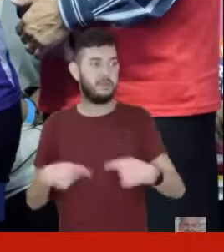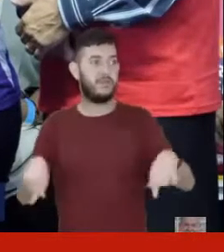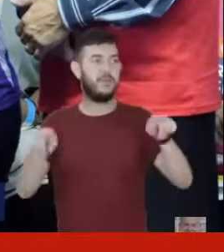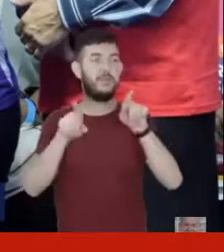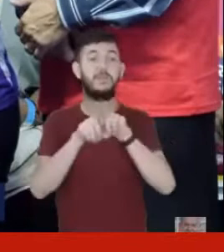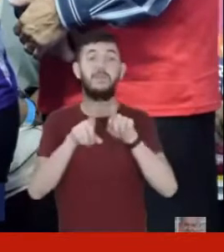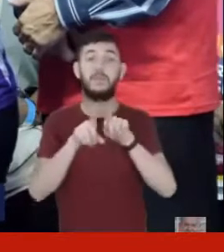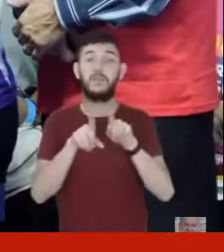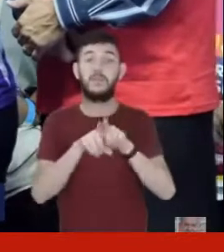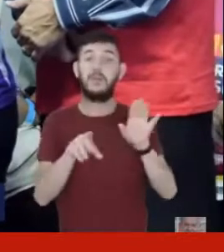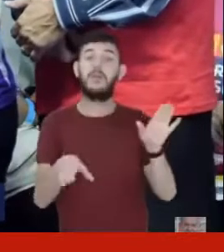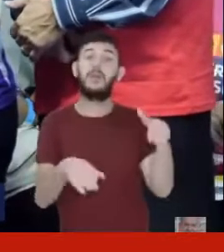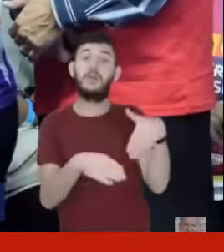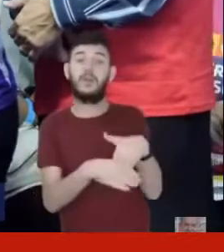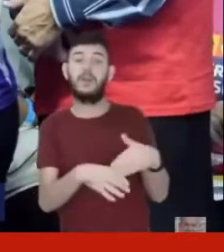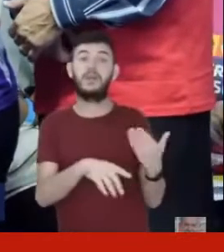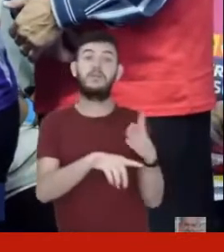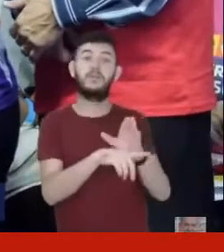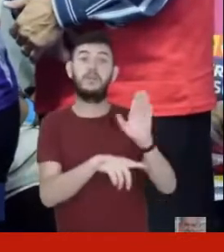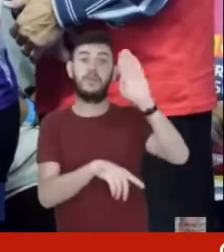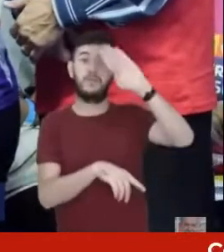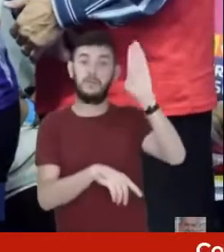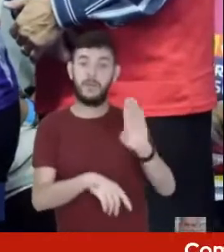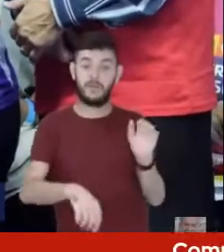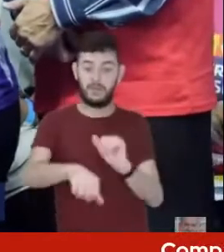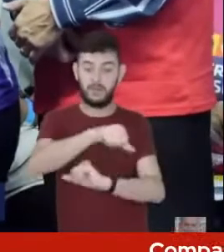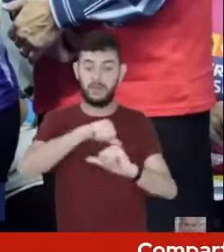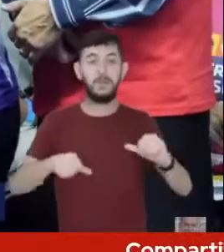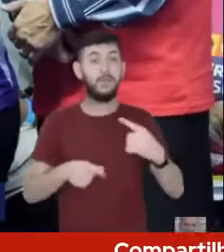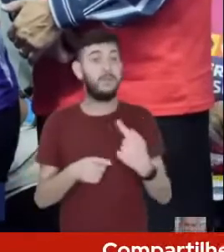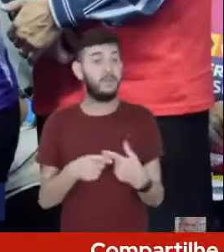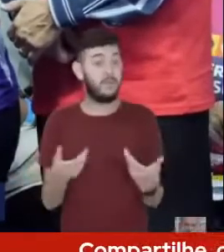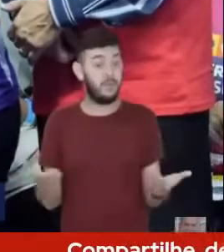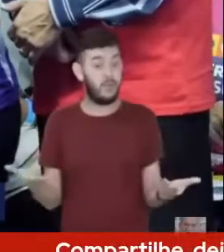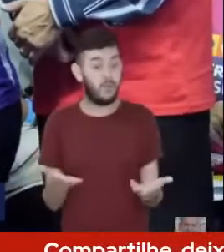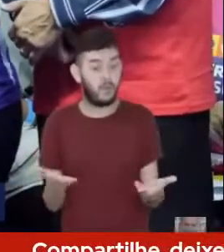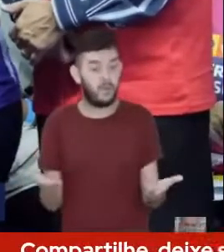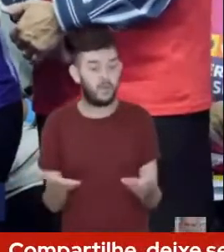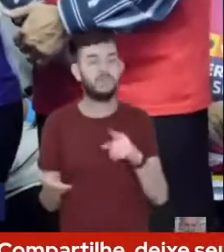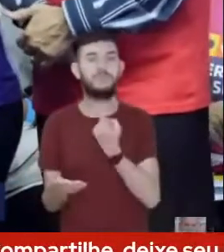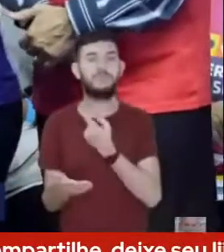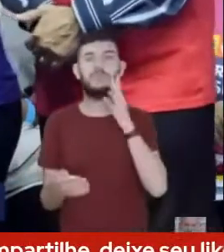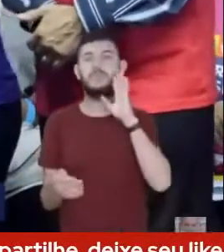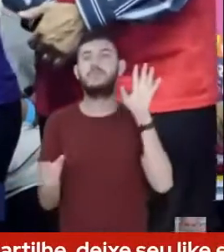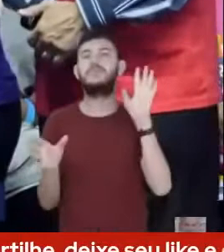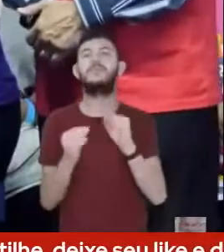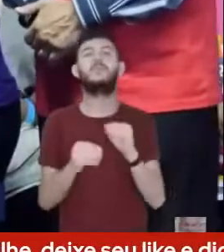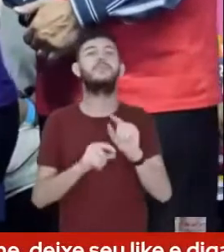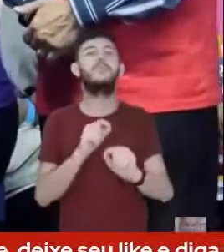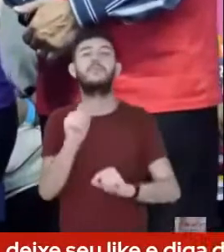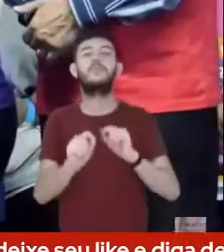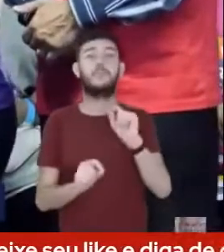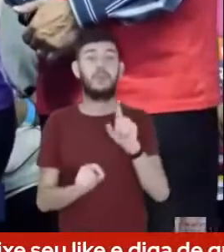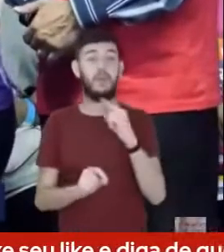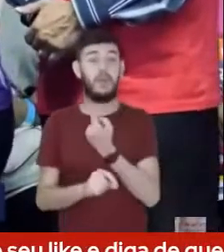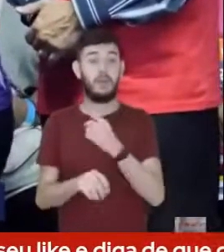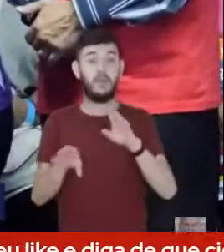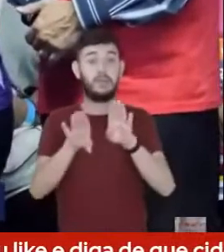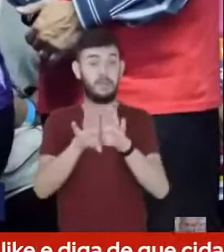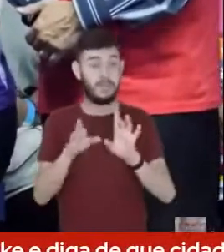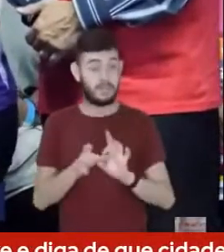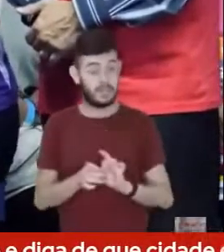Do nosso país, porque o que está em jogo concretamente é a nossa democracia